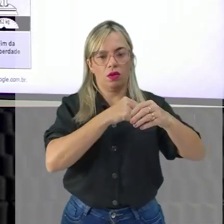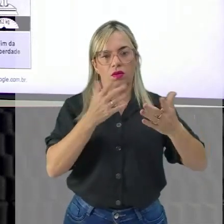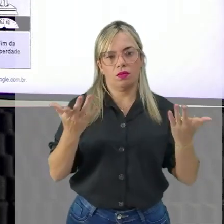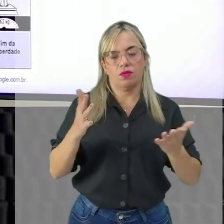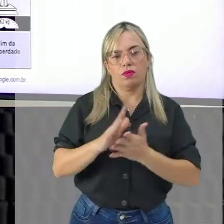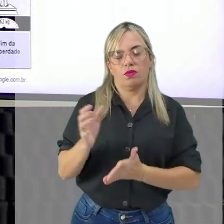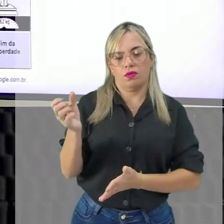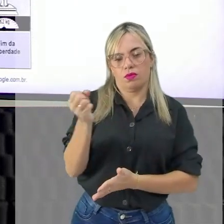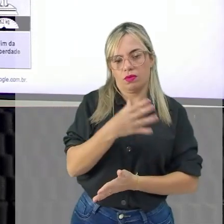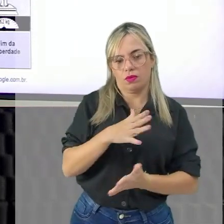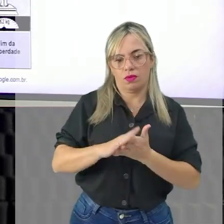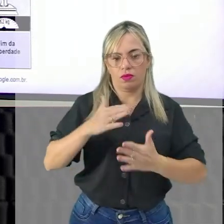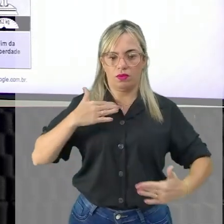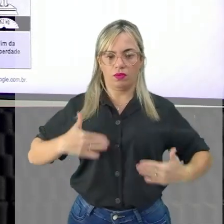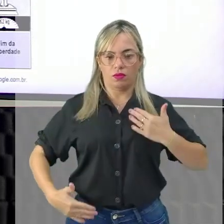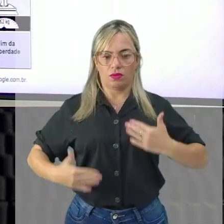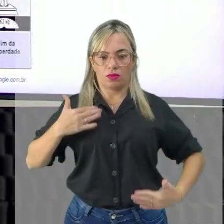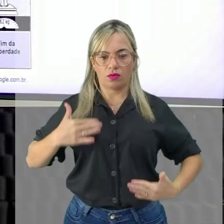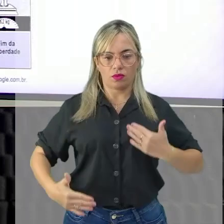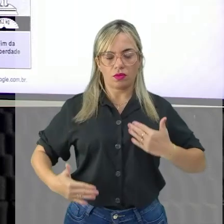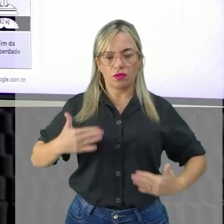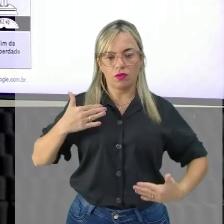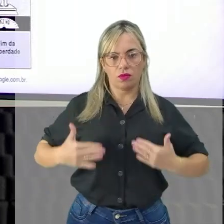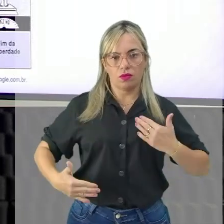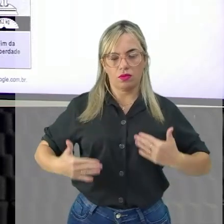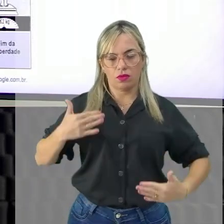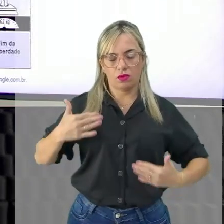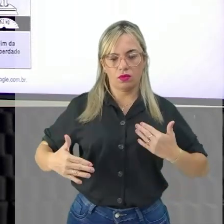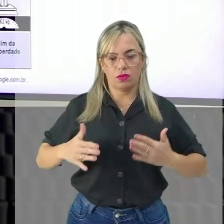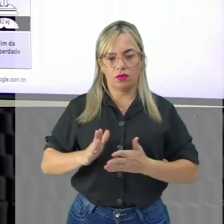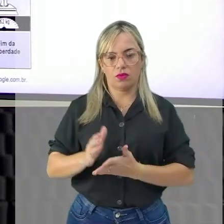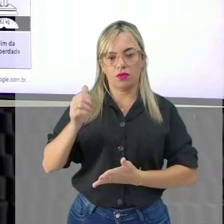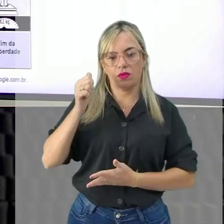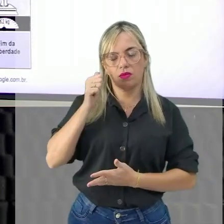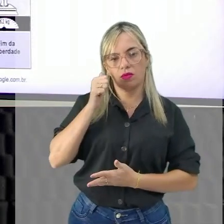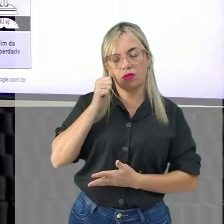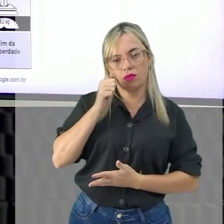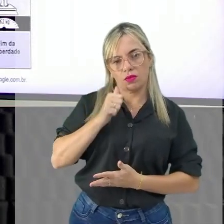novidade nesse corpo, né? Da menina.